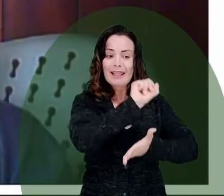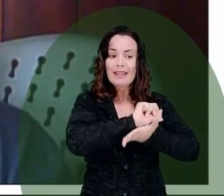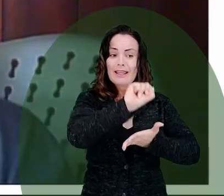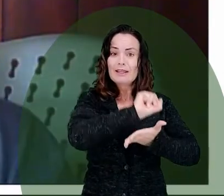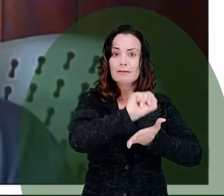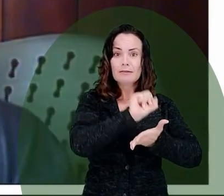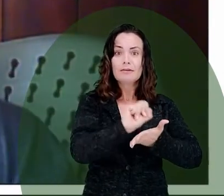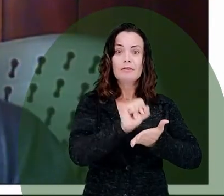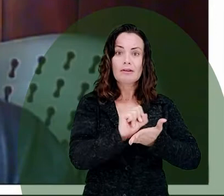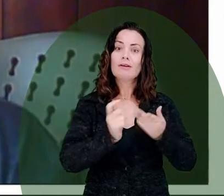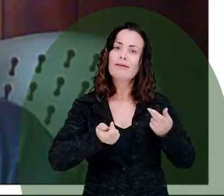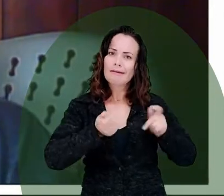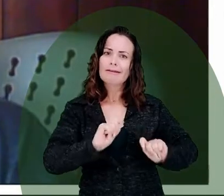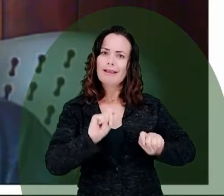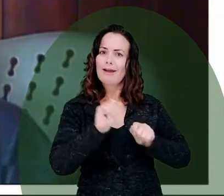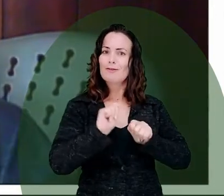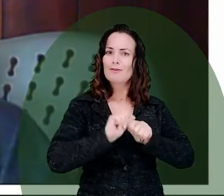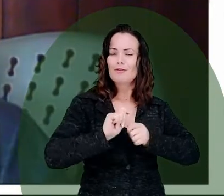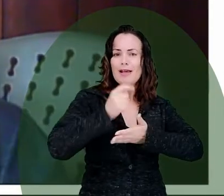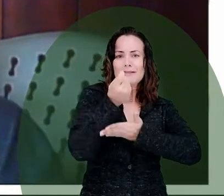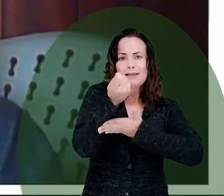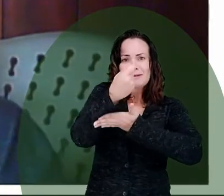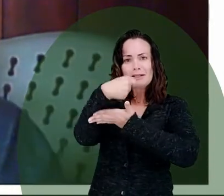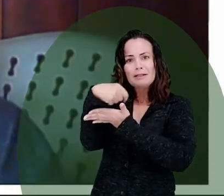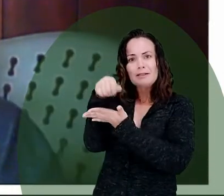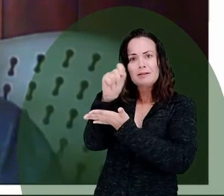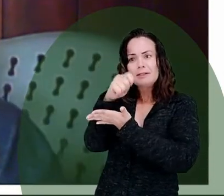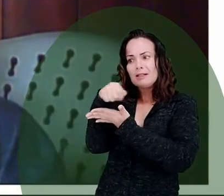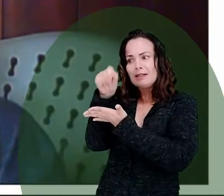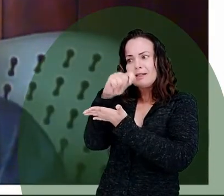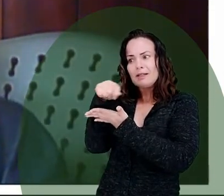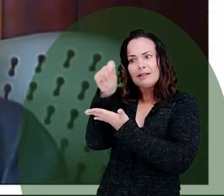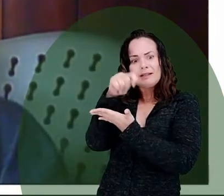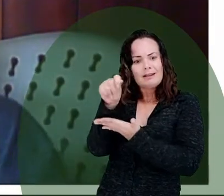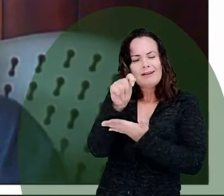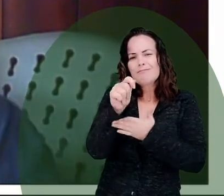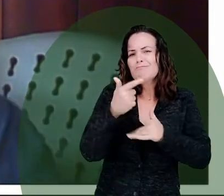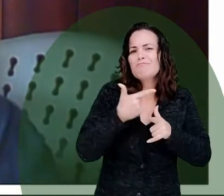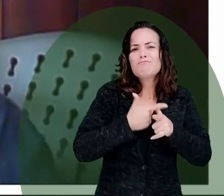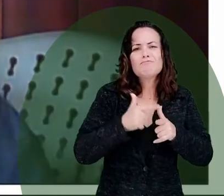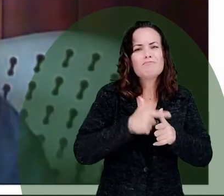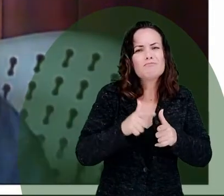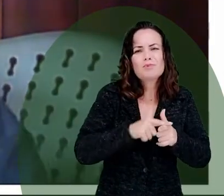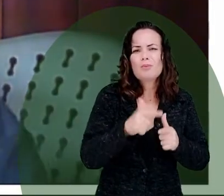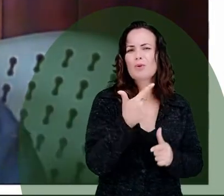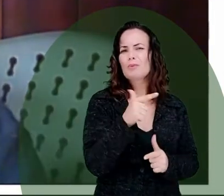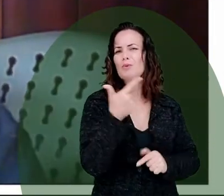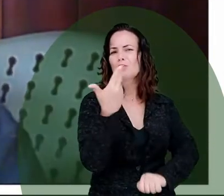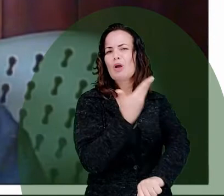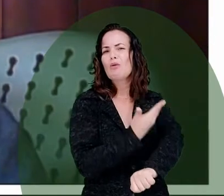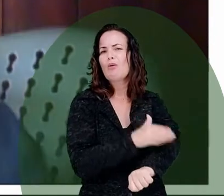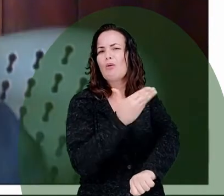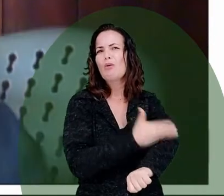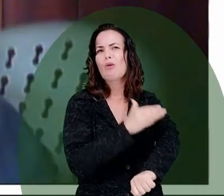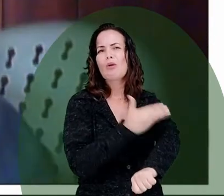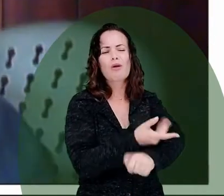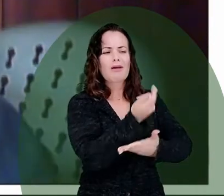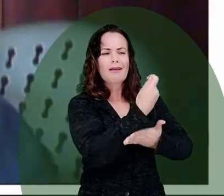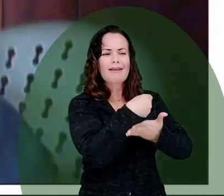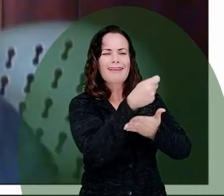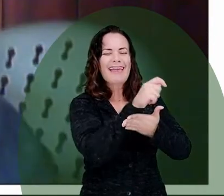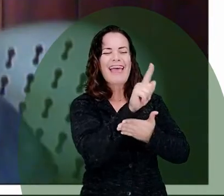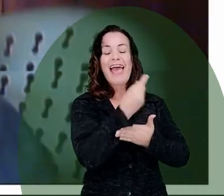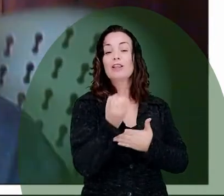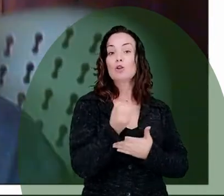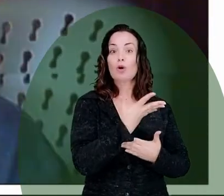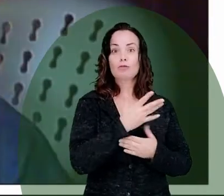ela consegue fazer a motora fina, e ela não se importa de estar treinando a motora fina, tudo para ela é